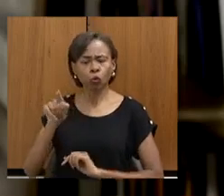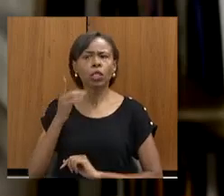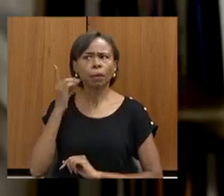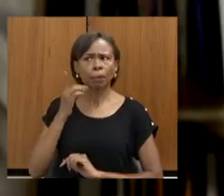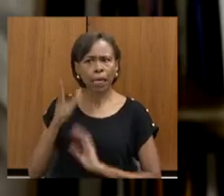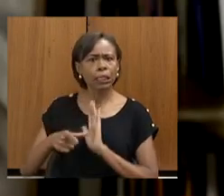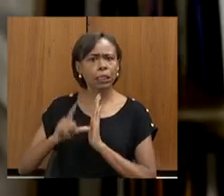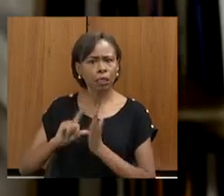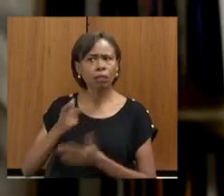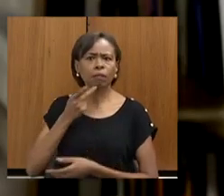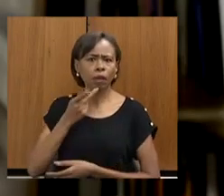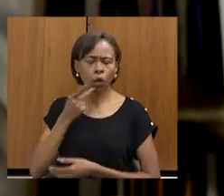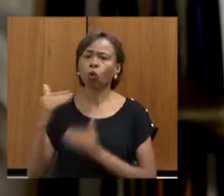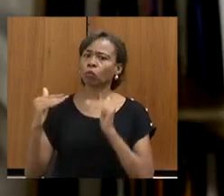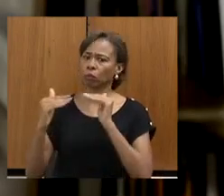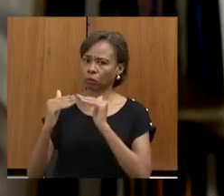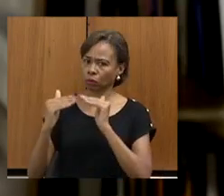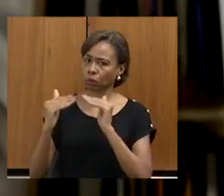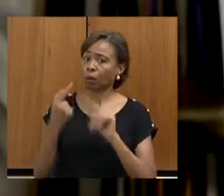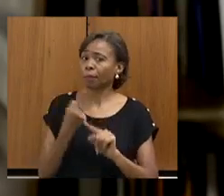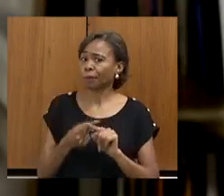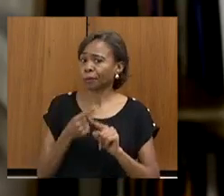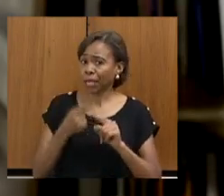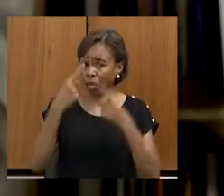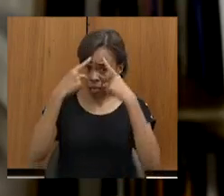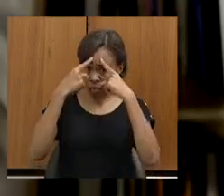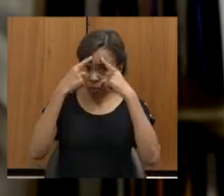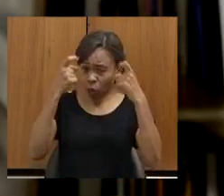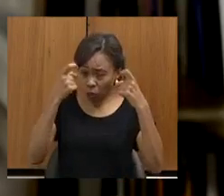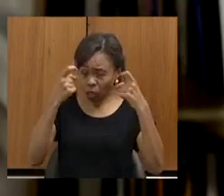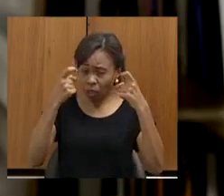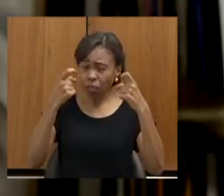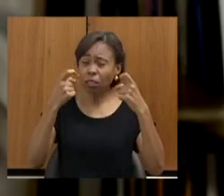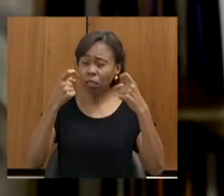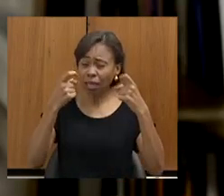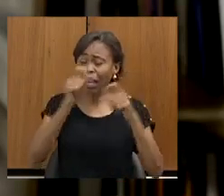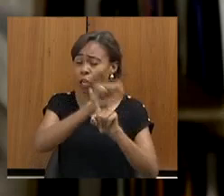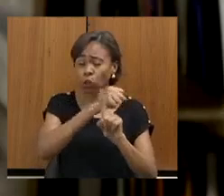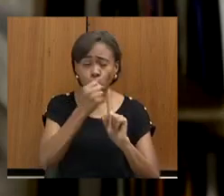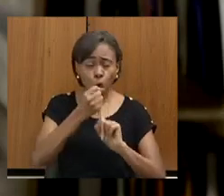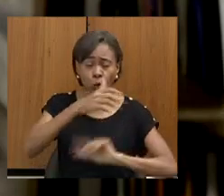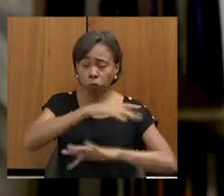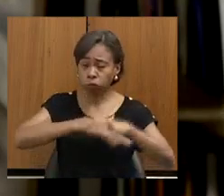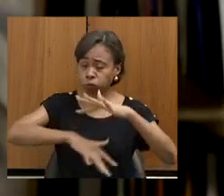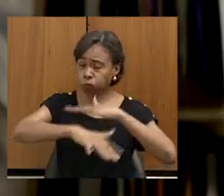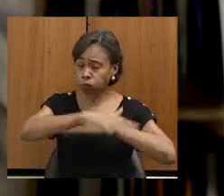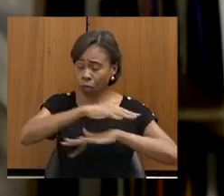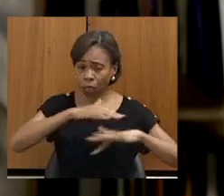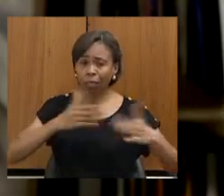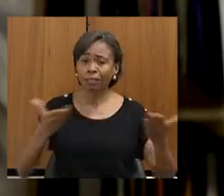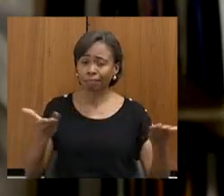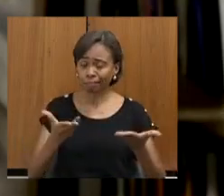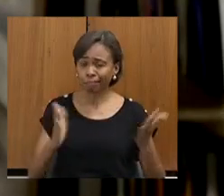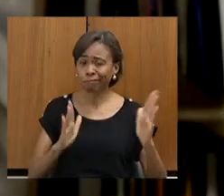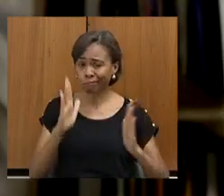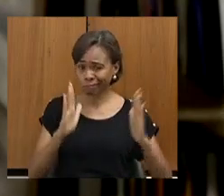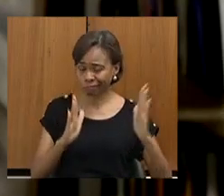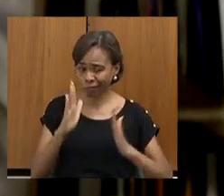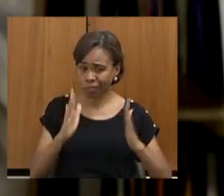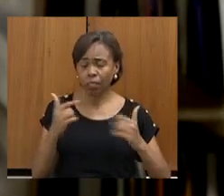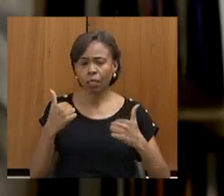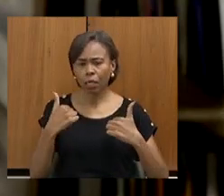do deputado. A violência é hoje um sintoma social da nossa época e, pela minha